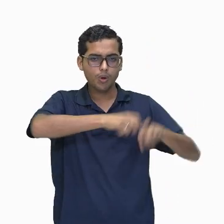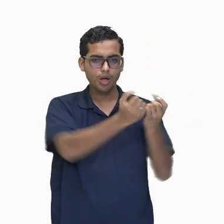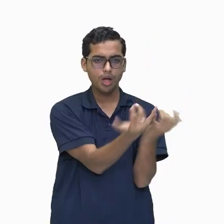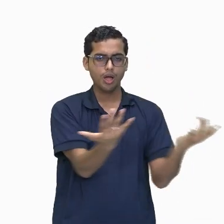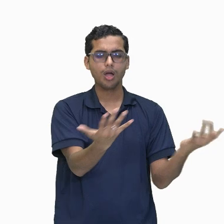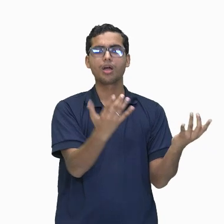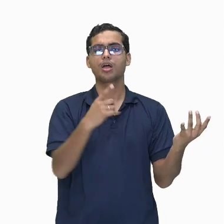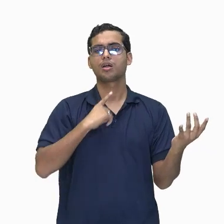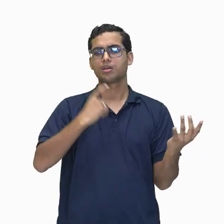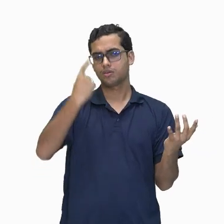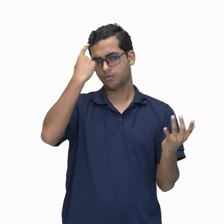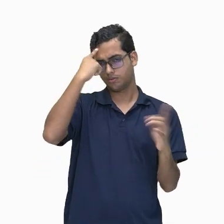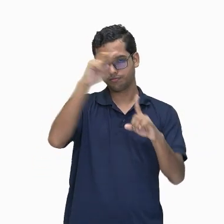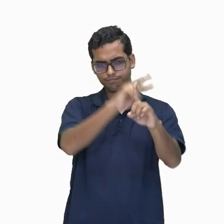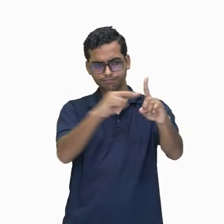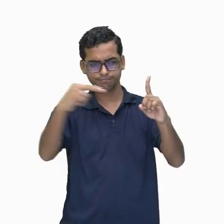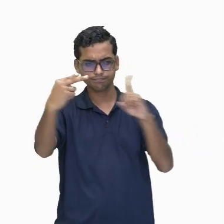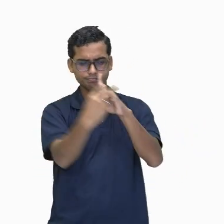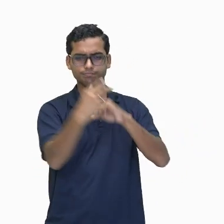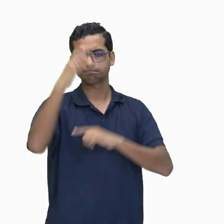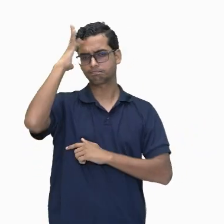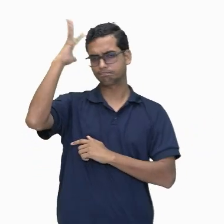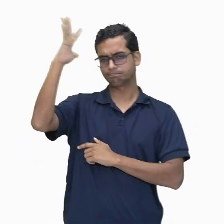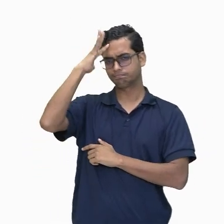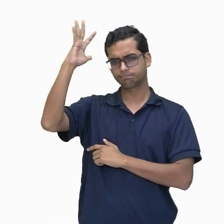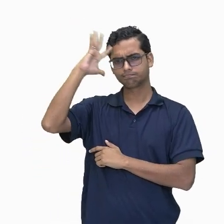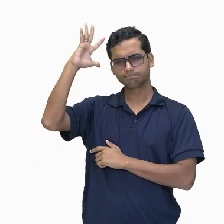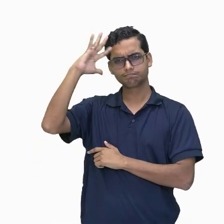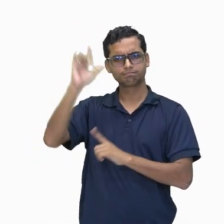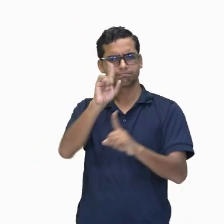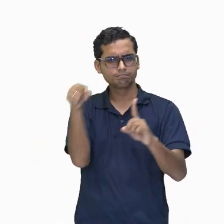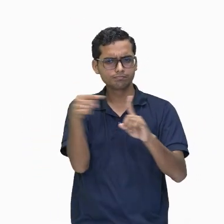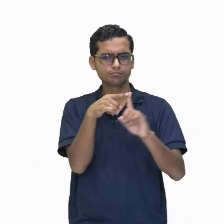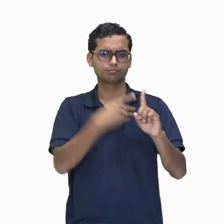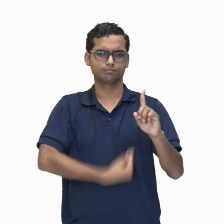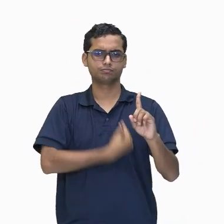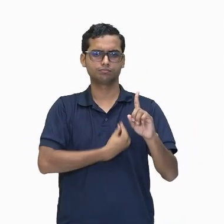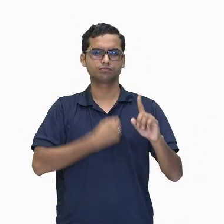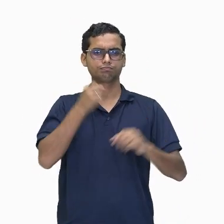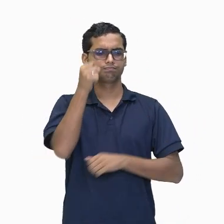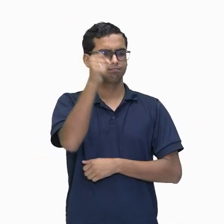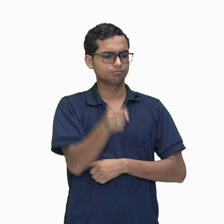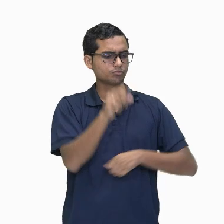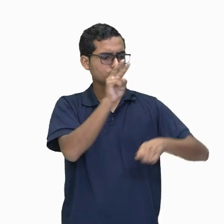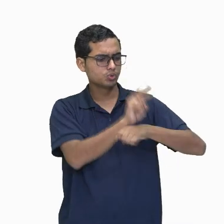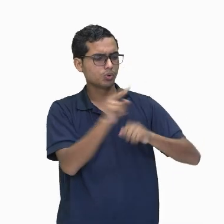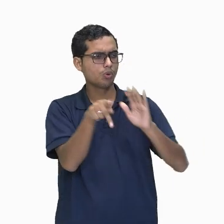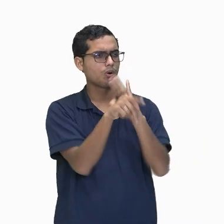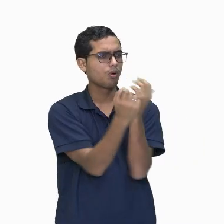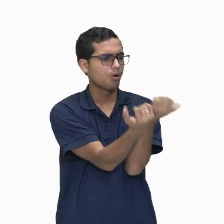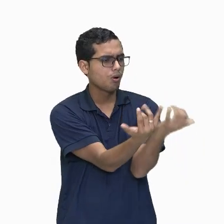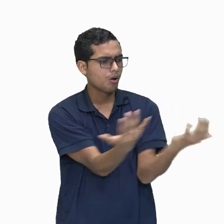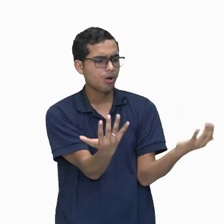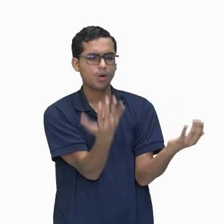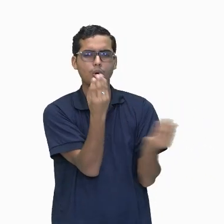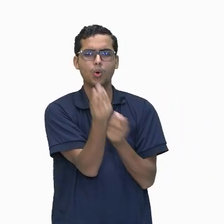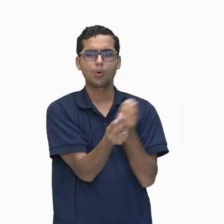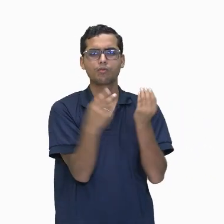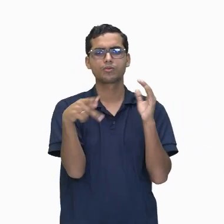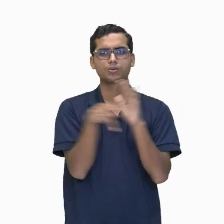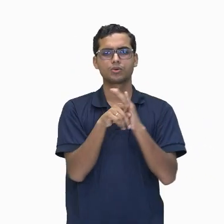certo? É o que eles sonham para eles, dessa vida pastoral e da natureza como refúgio